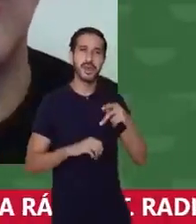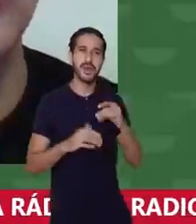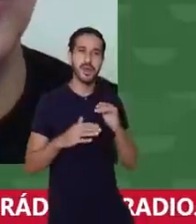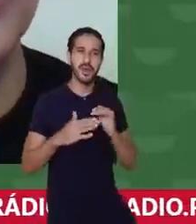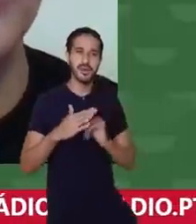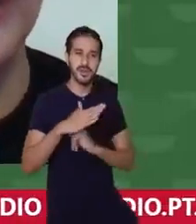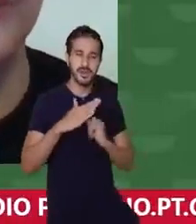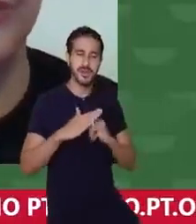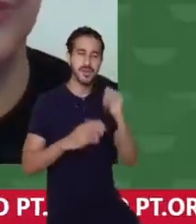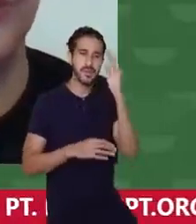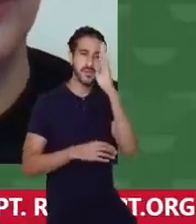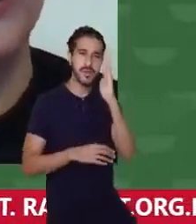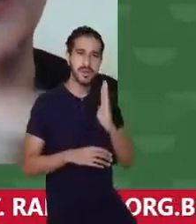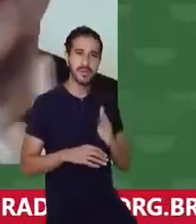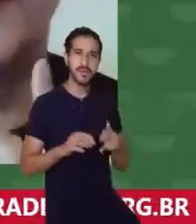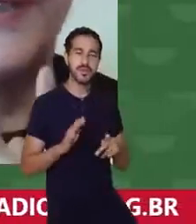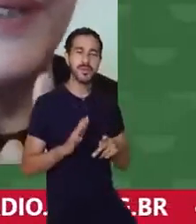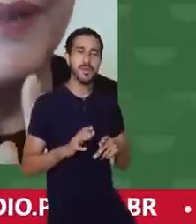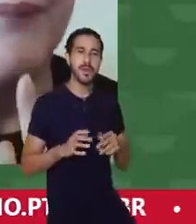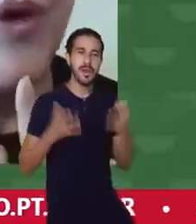desnacionalizando, autorizando